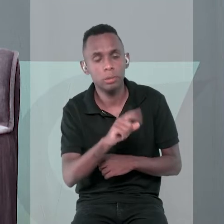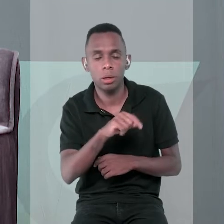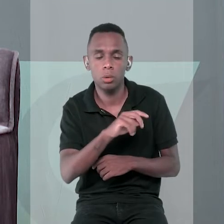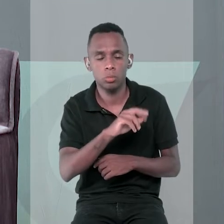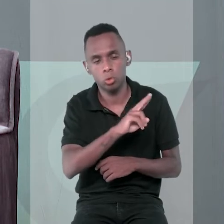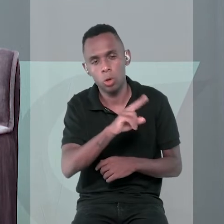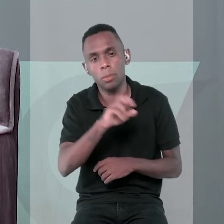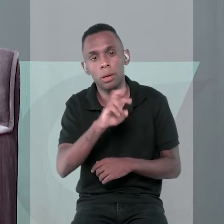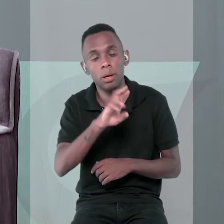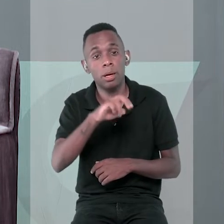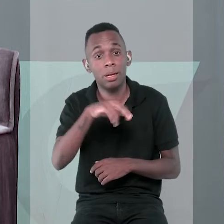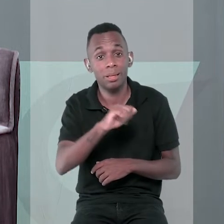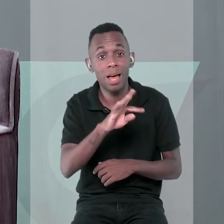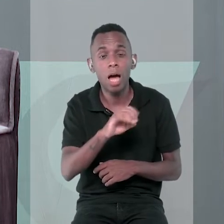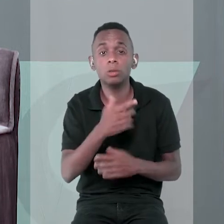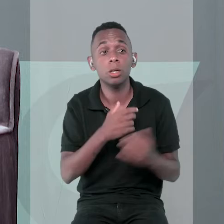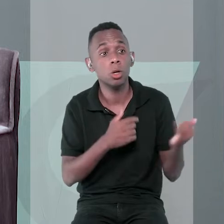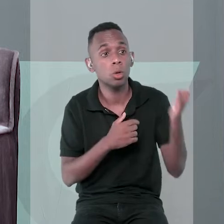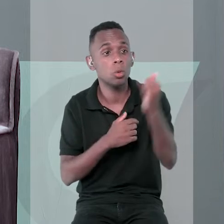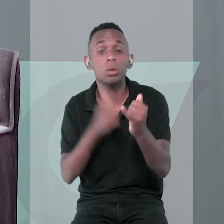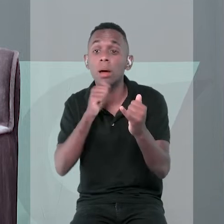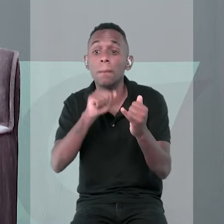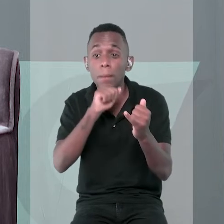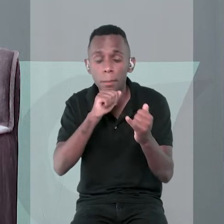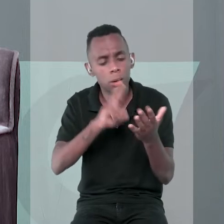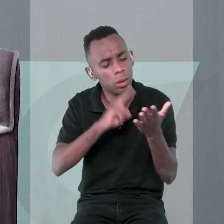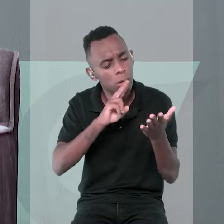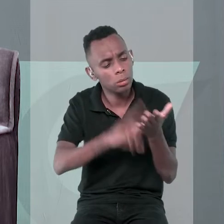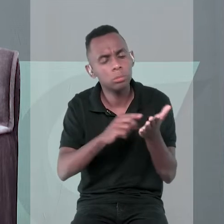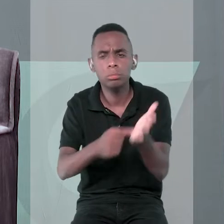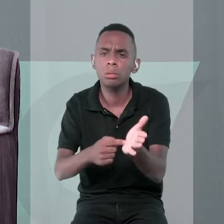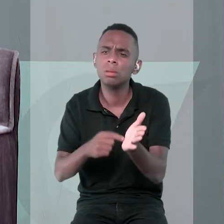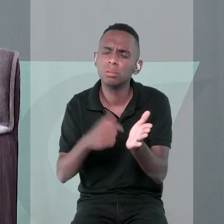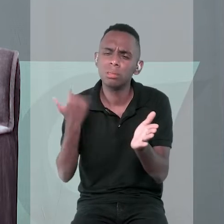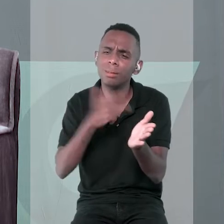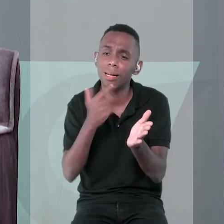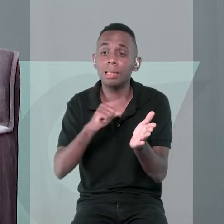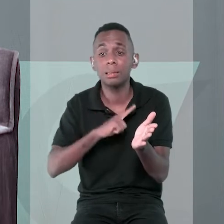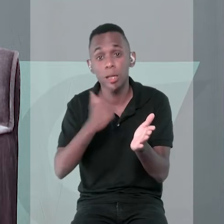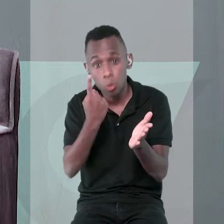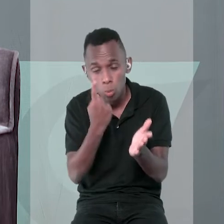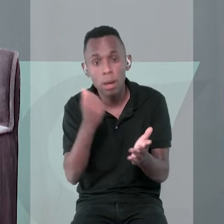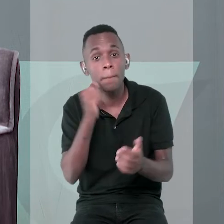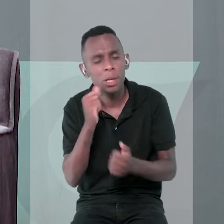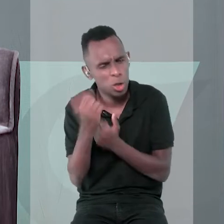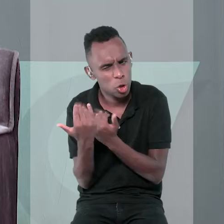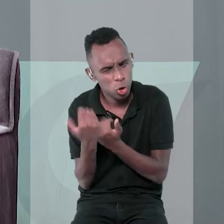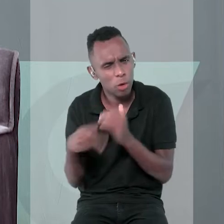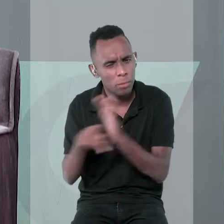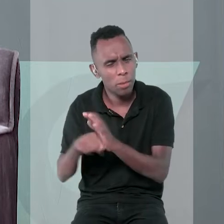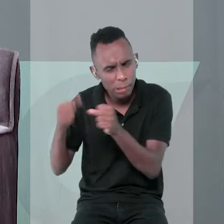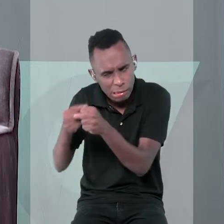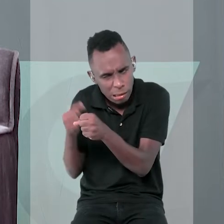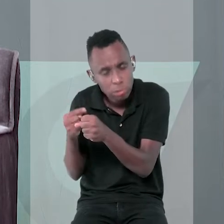que é o Renato, né? E ele pega e conta para a mãe dele, manda uma carta, falou, olha que anedota engraçada, tem uma menina lá, uma adolescente, lá da cidadezinha de